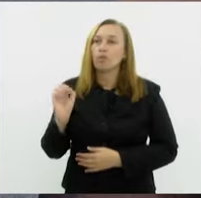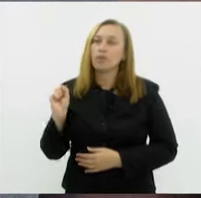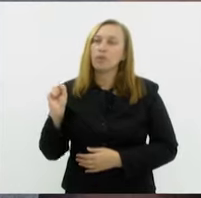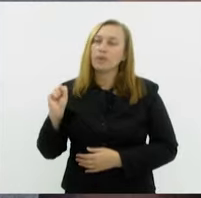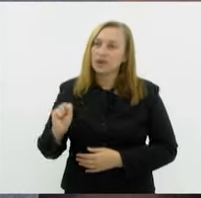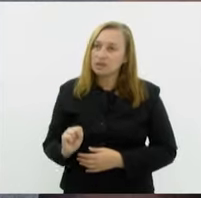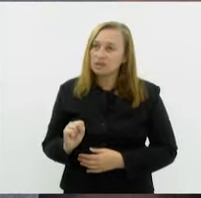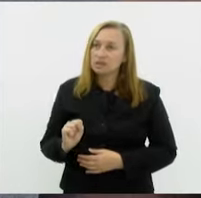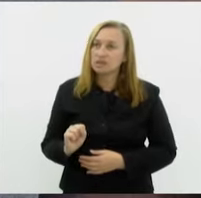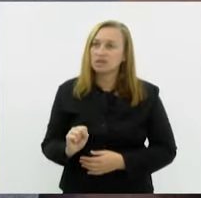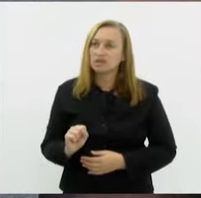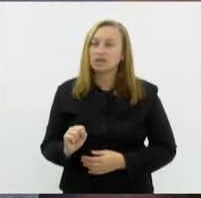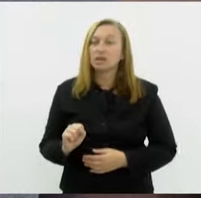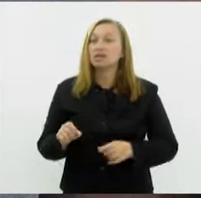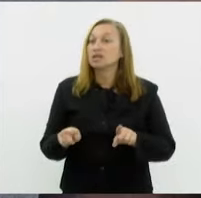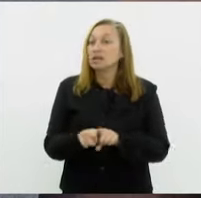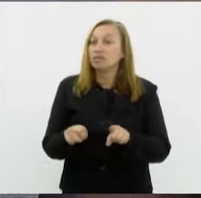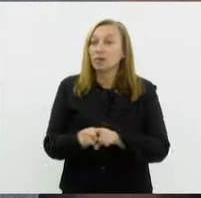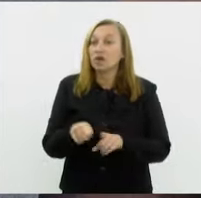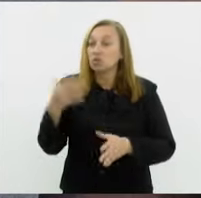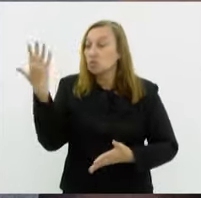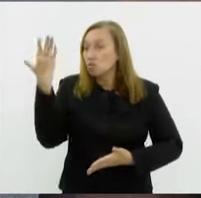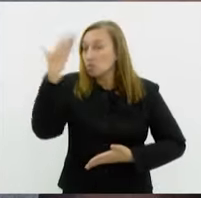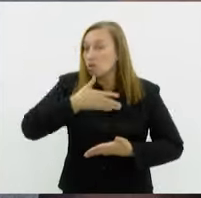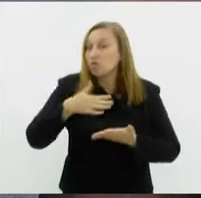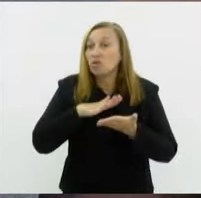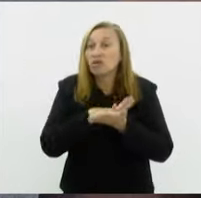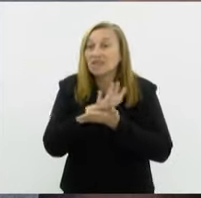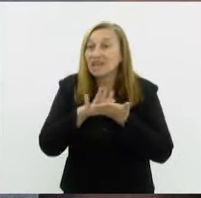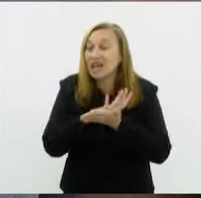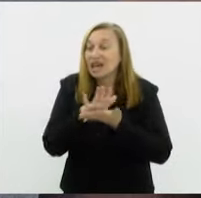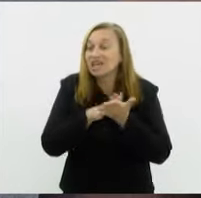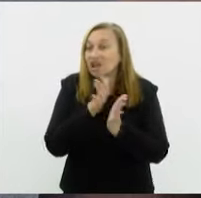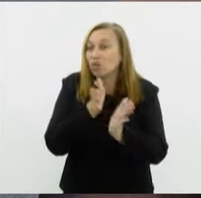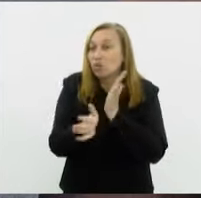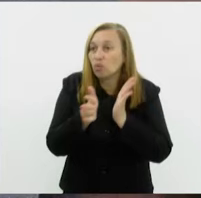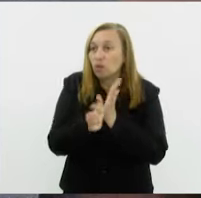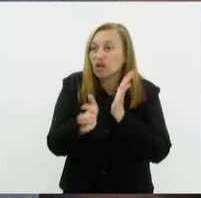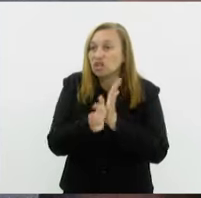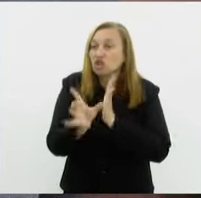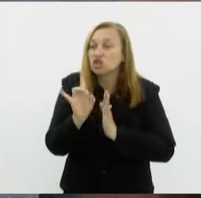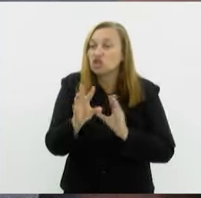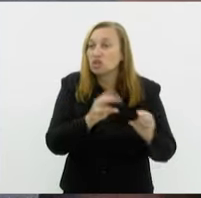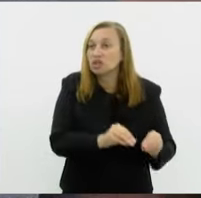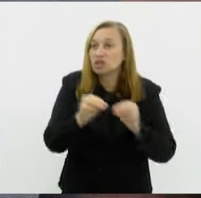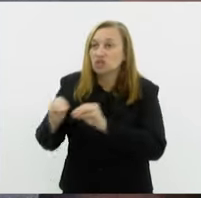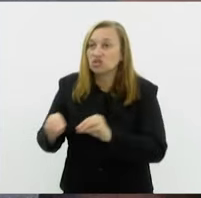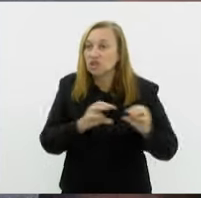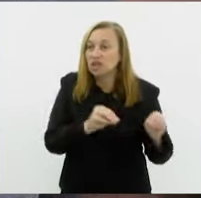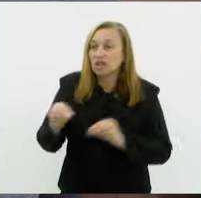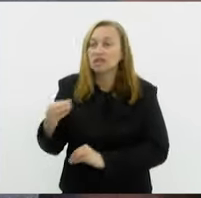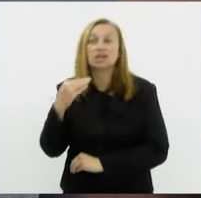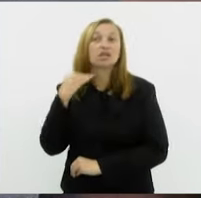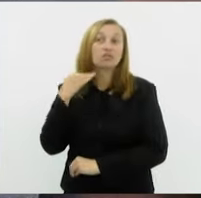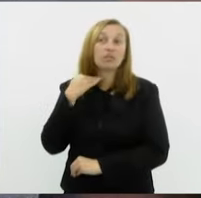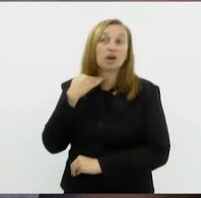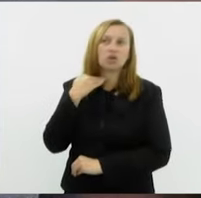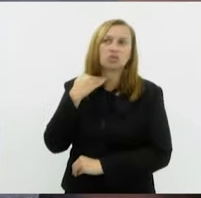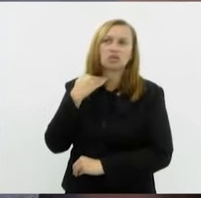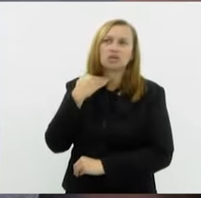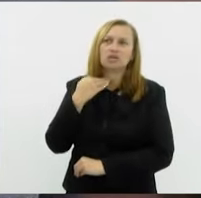de contas por parte do prefeito Rubens Montempo, a não ser meras transferências bancárias, como se isso